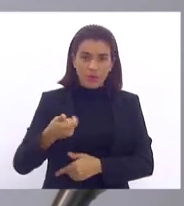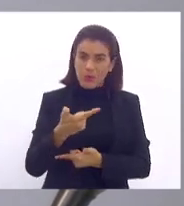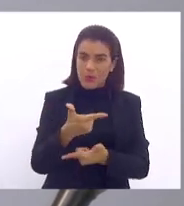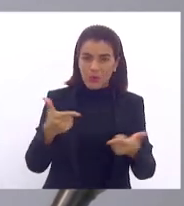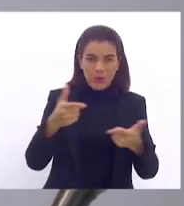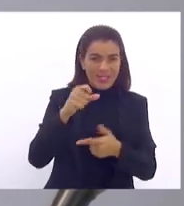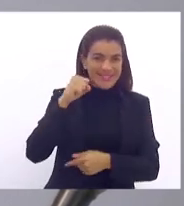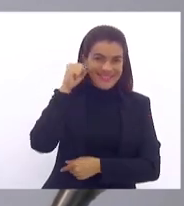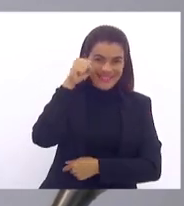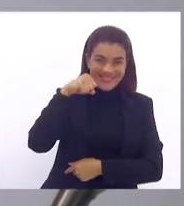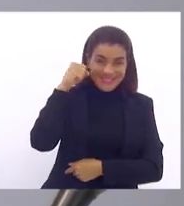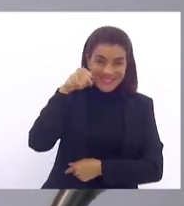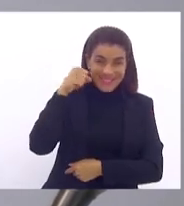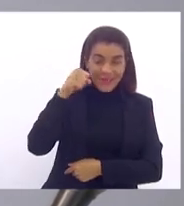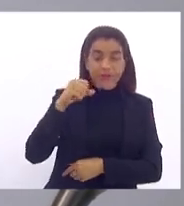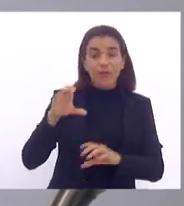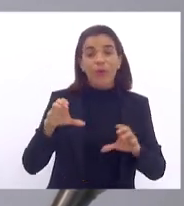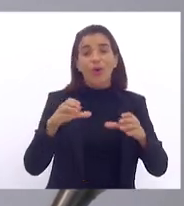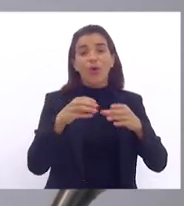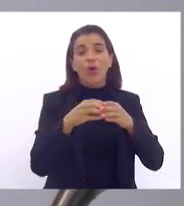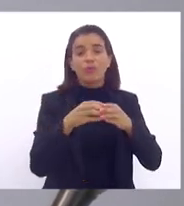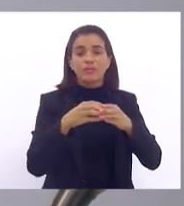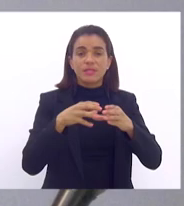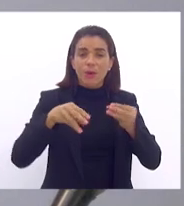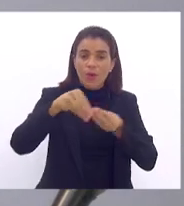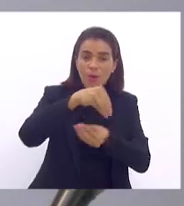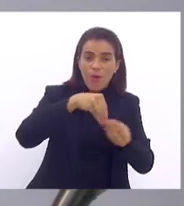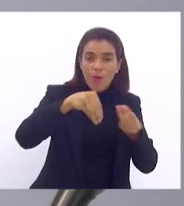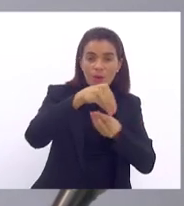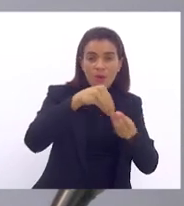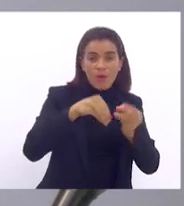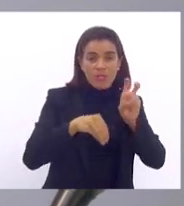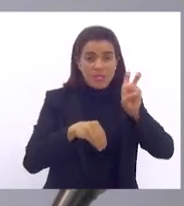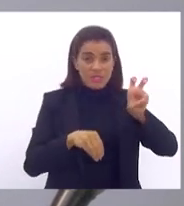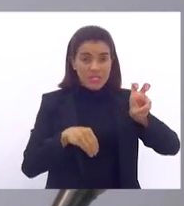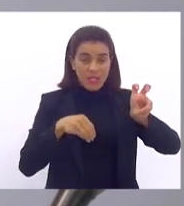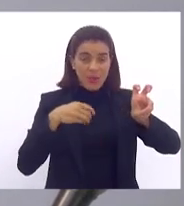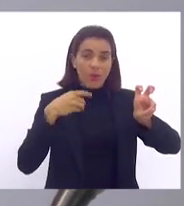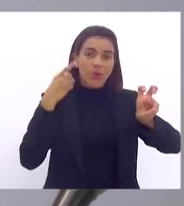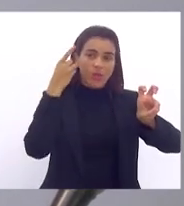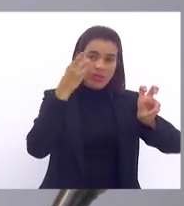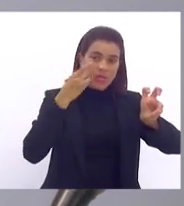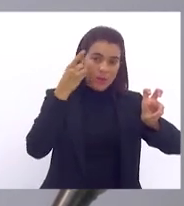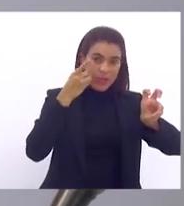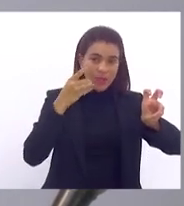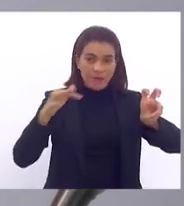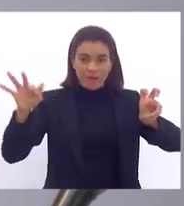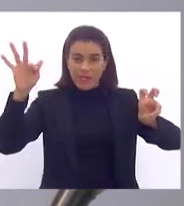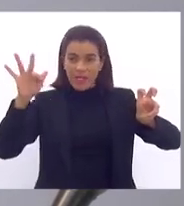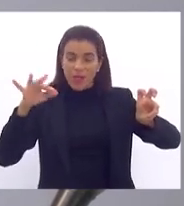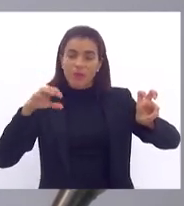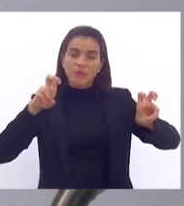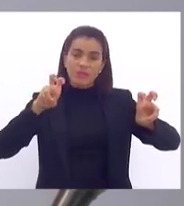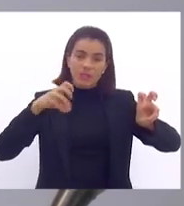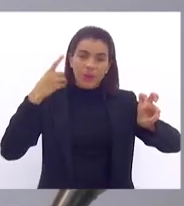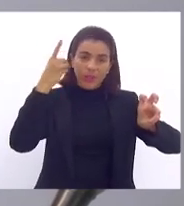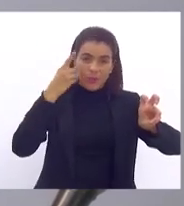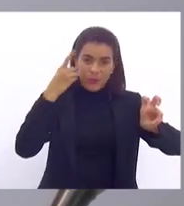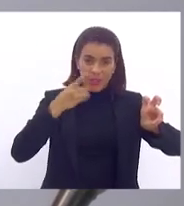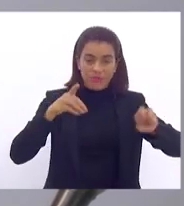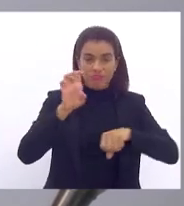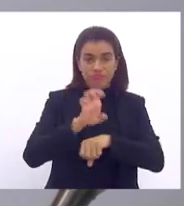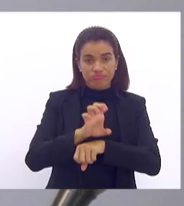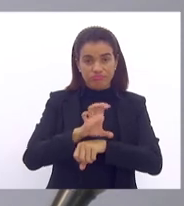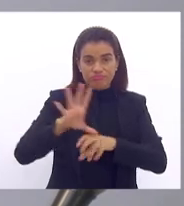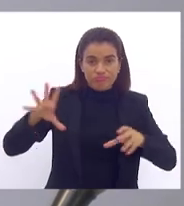Senado Foi numa comissão mista cinco parlamentares cinco deputados federais no tribunal de